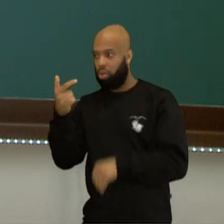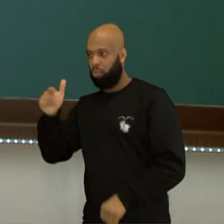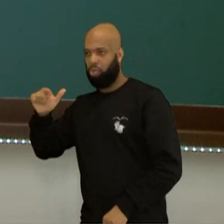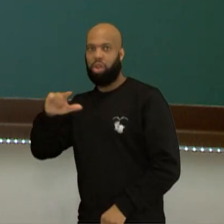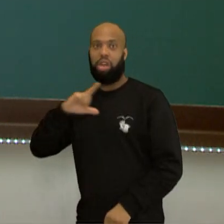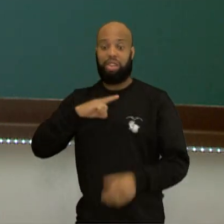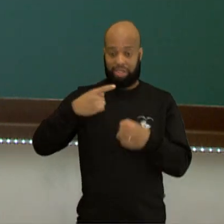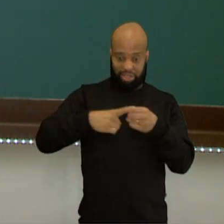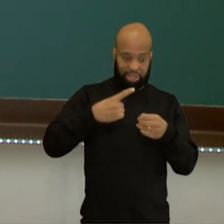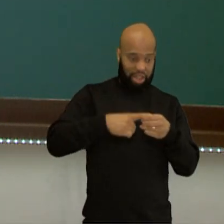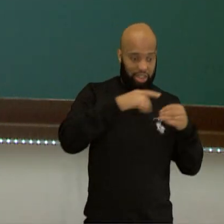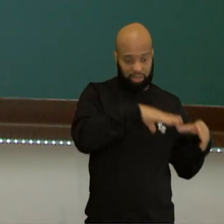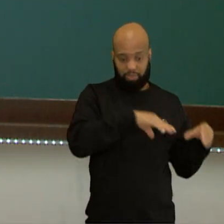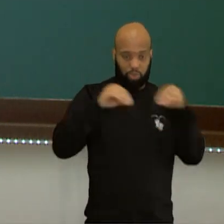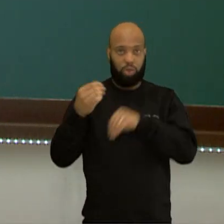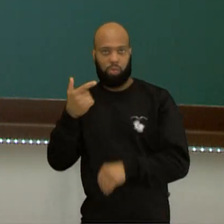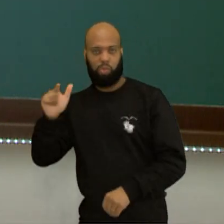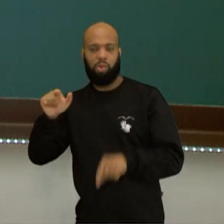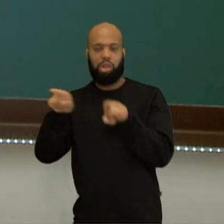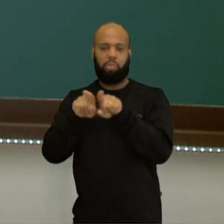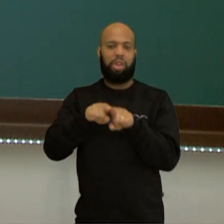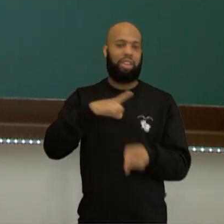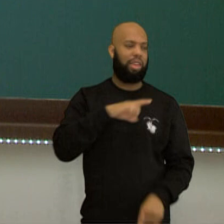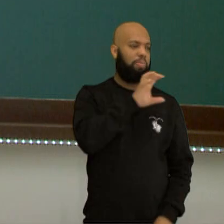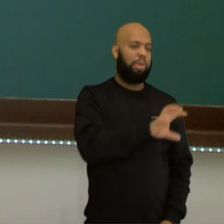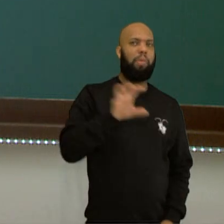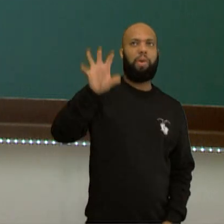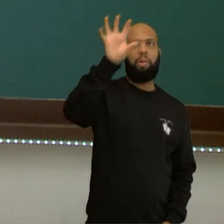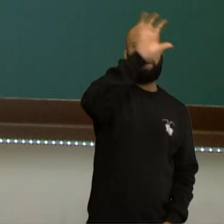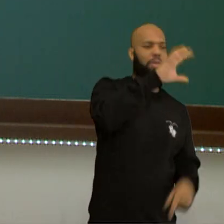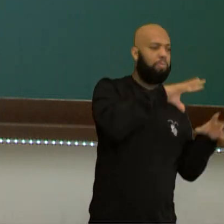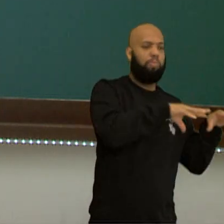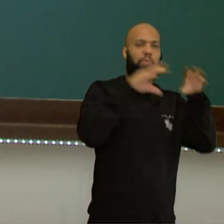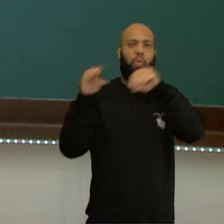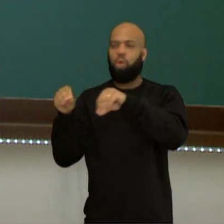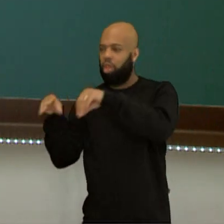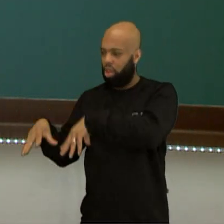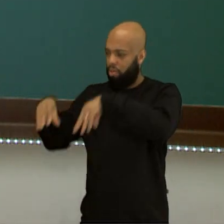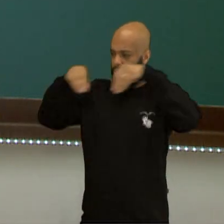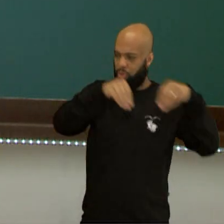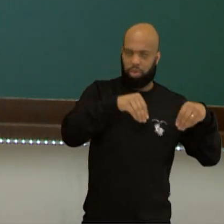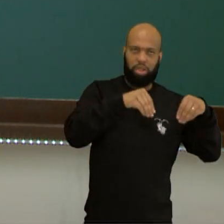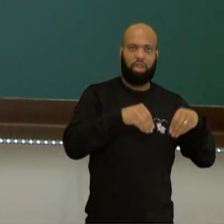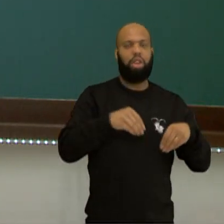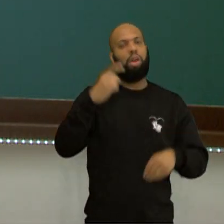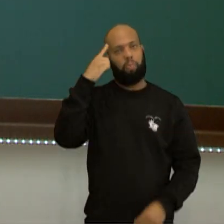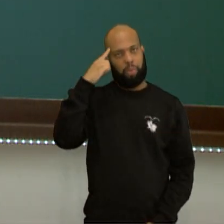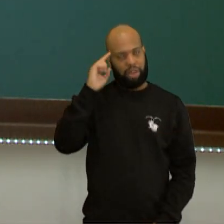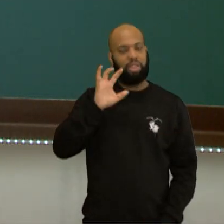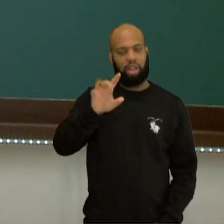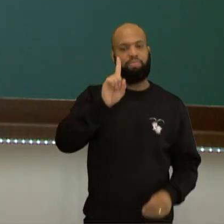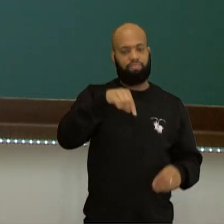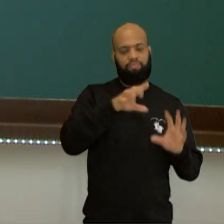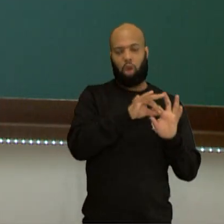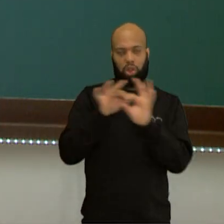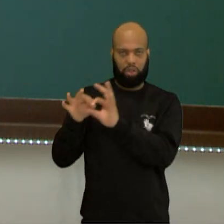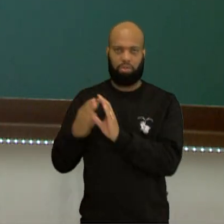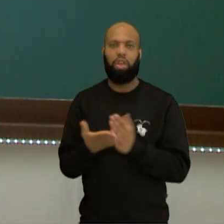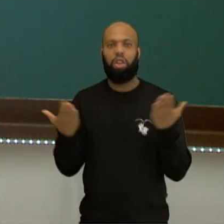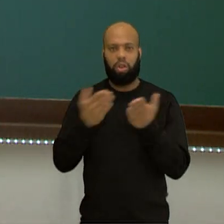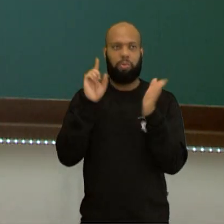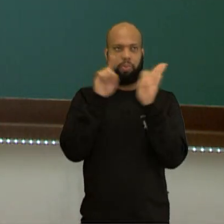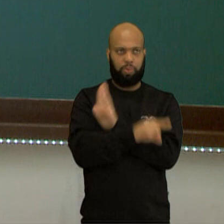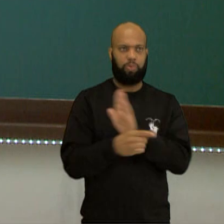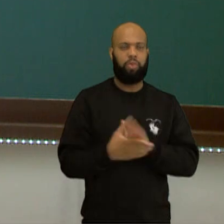uma cidade para outra, de uma região para outra. Então, pensamos nesse contexto. E aí eu pergunto para